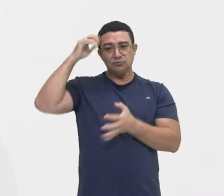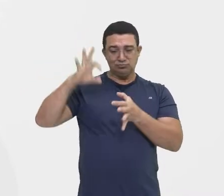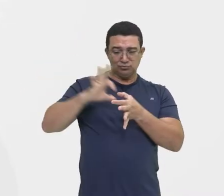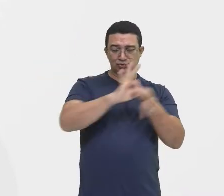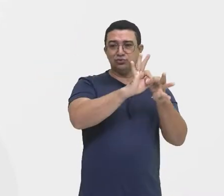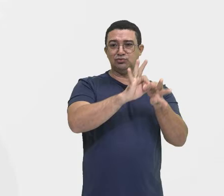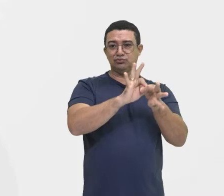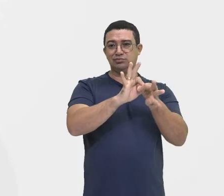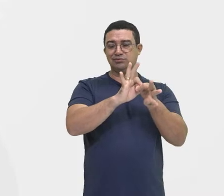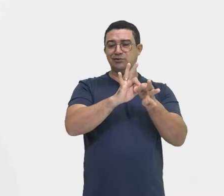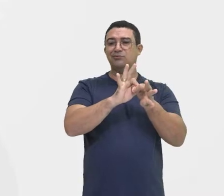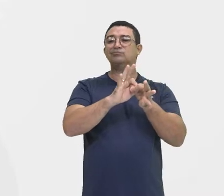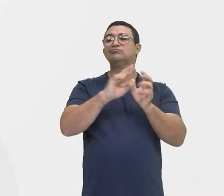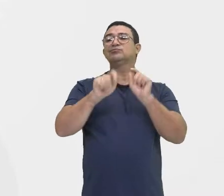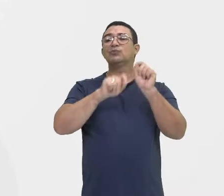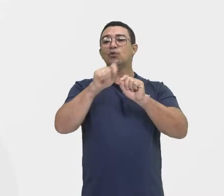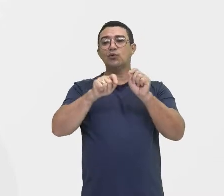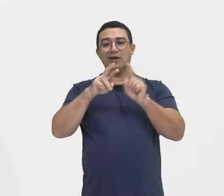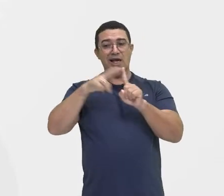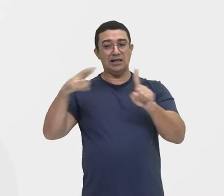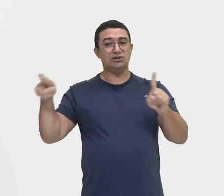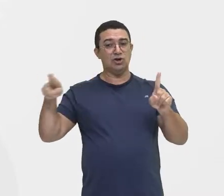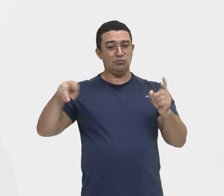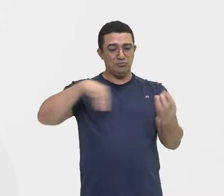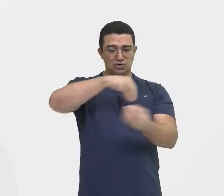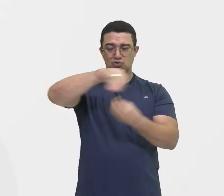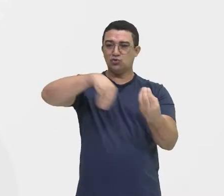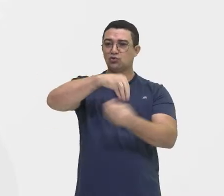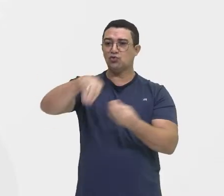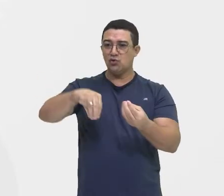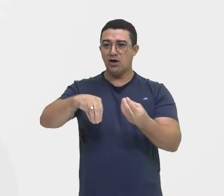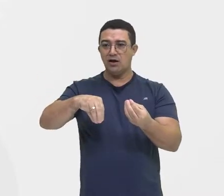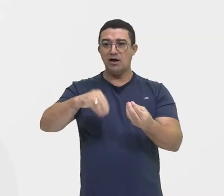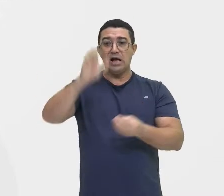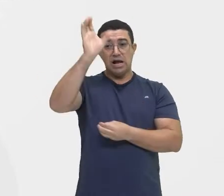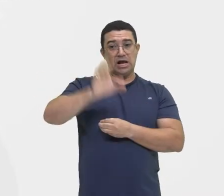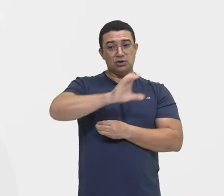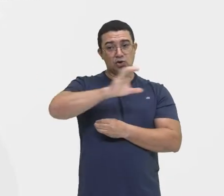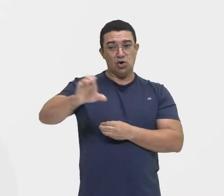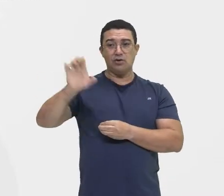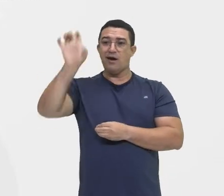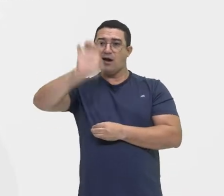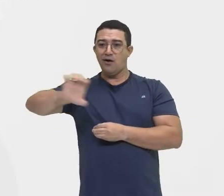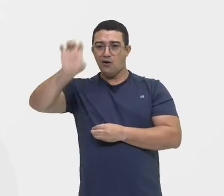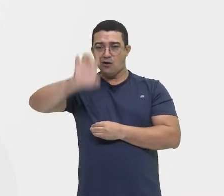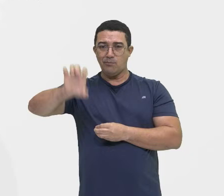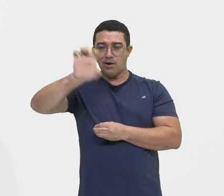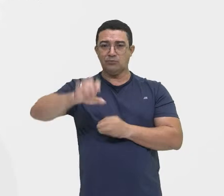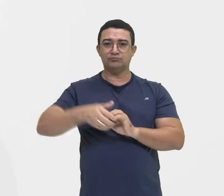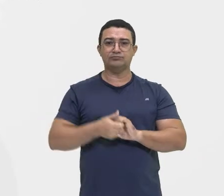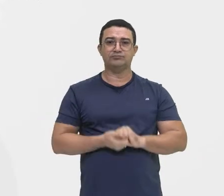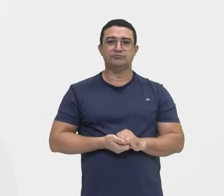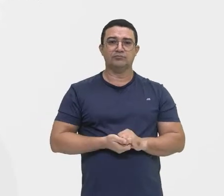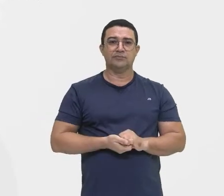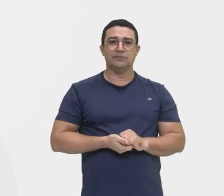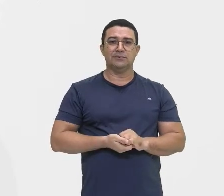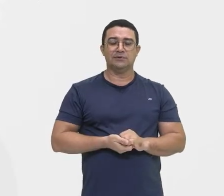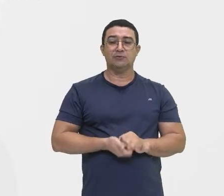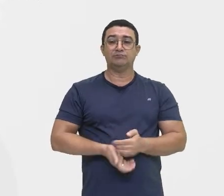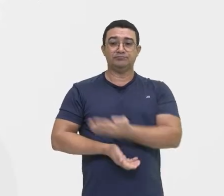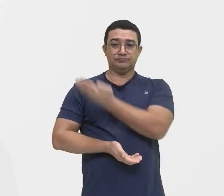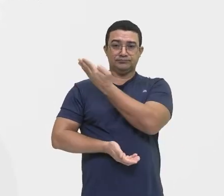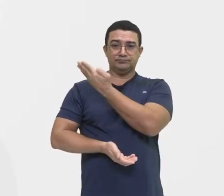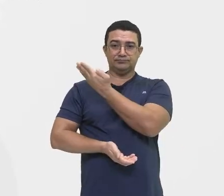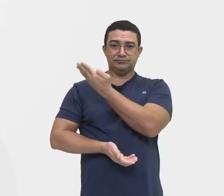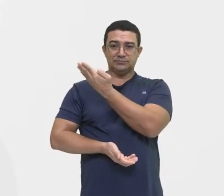conhecido como sincretismo religioso. São exemplos da participação religiosa africana: o candomblé,